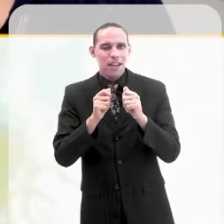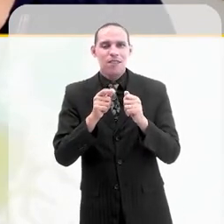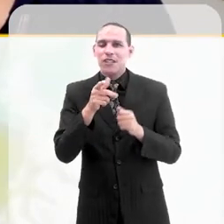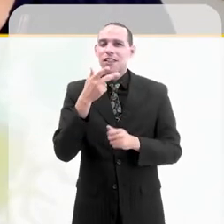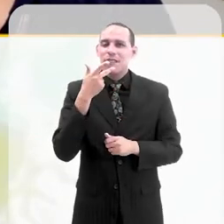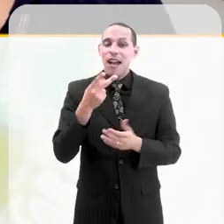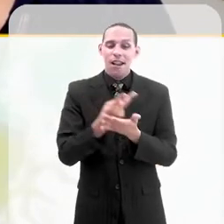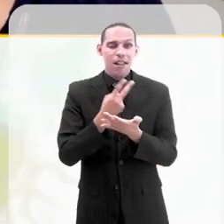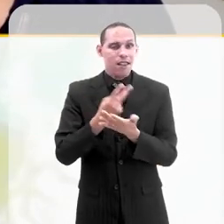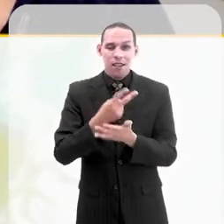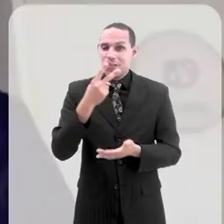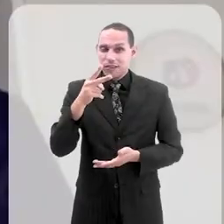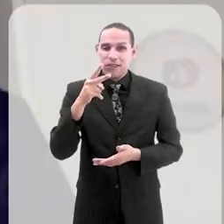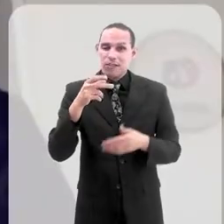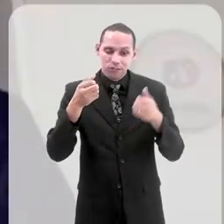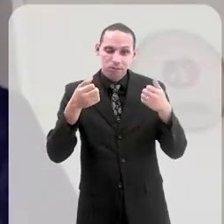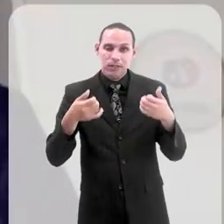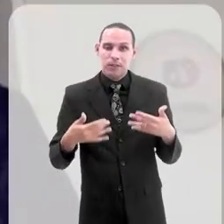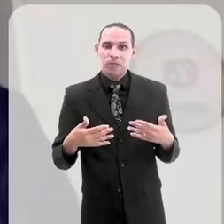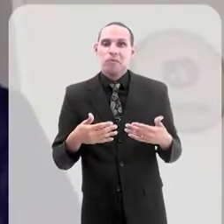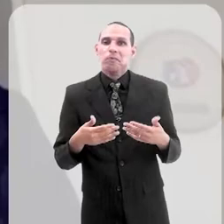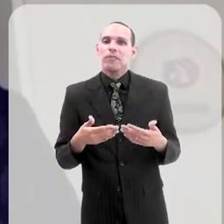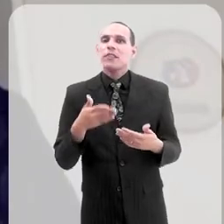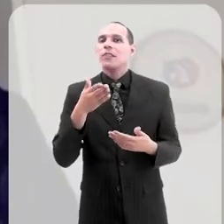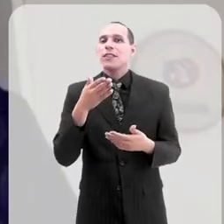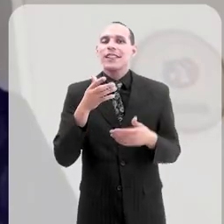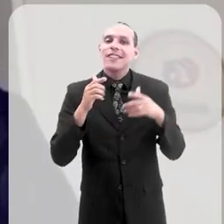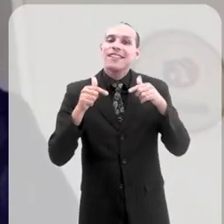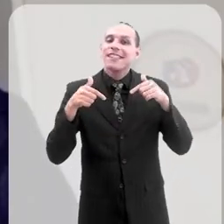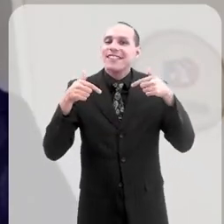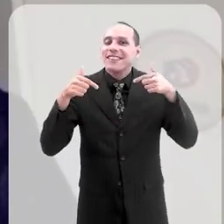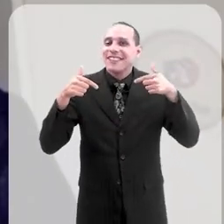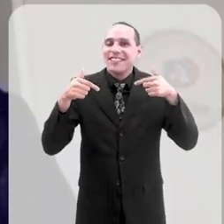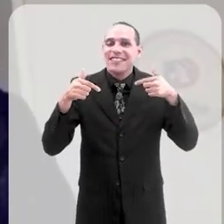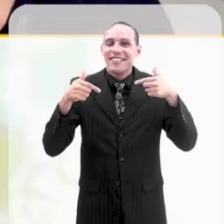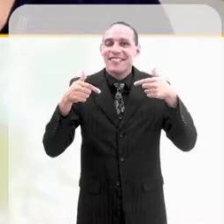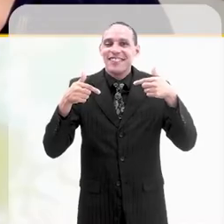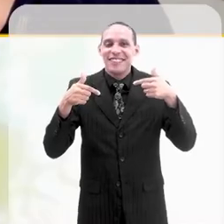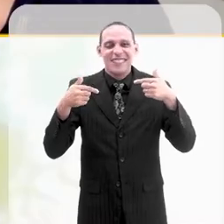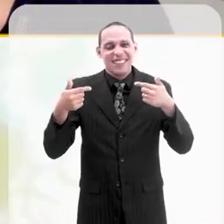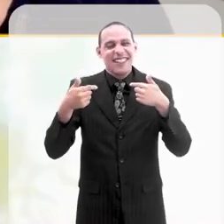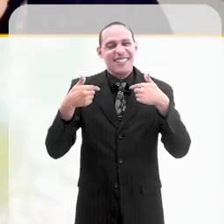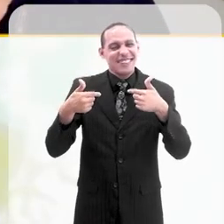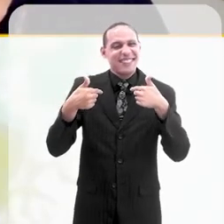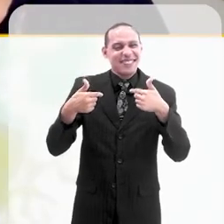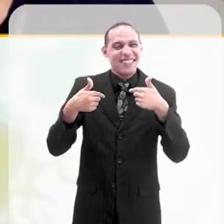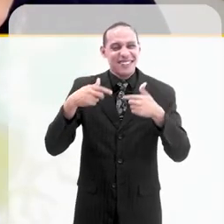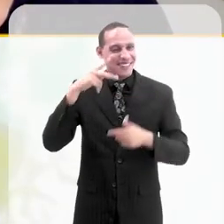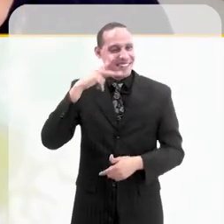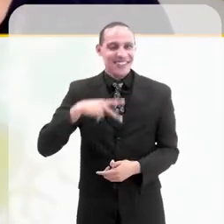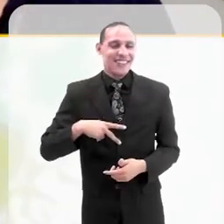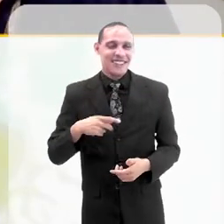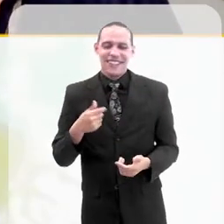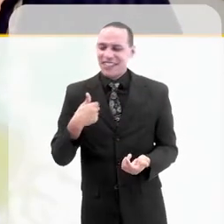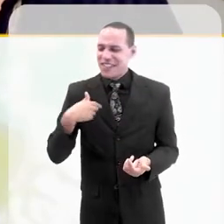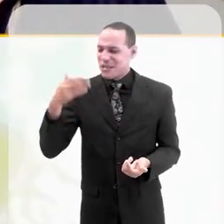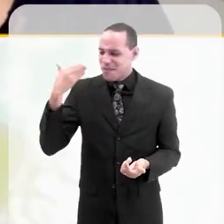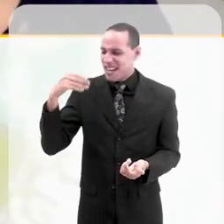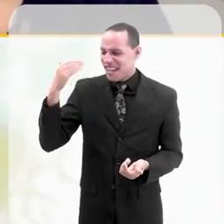seu, por exemplo, agora você falou de um erro seu e você sorriu de si mesma, né? Você riu de si mesma, tipo, poxa, eu lá com